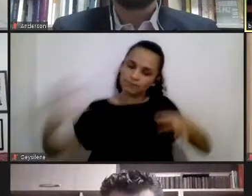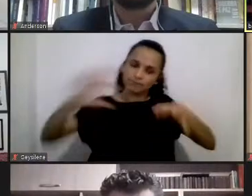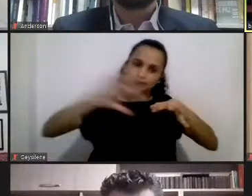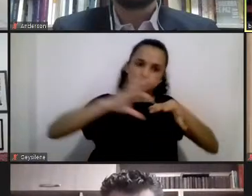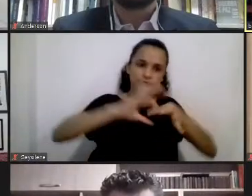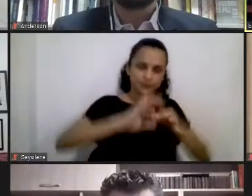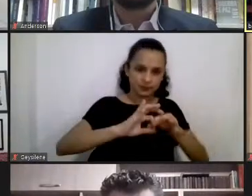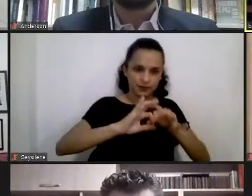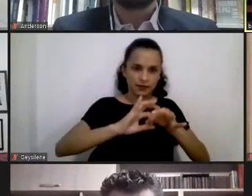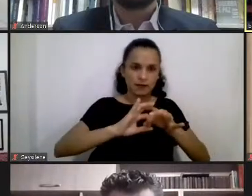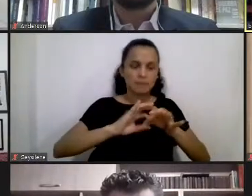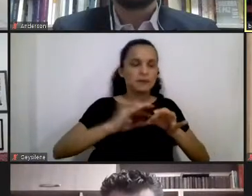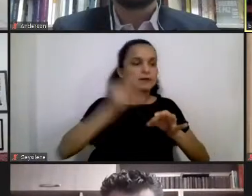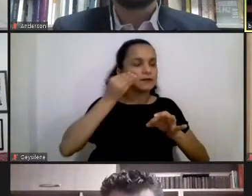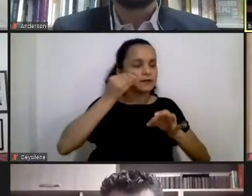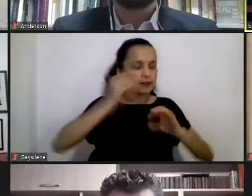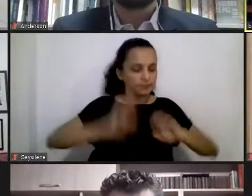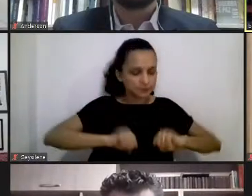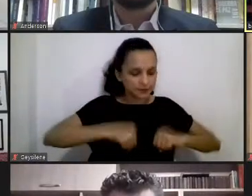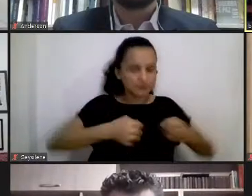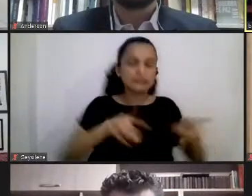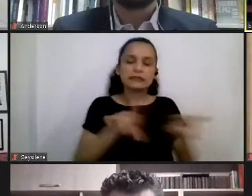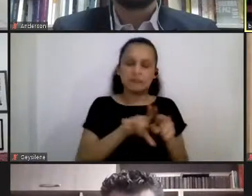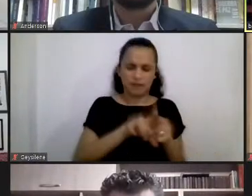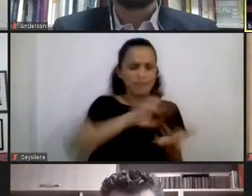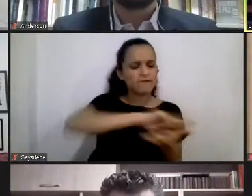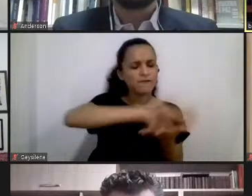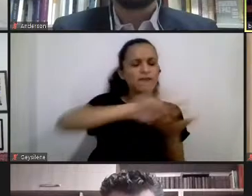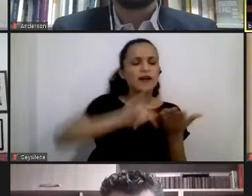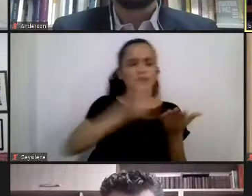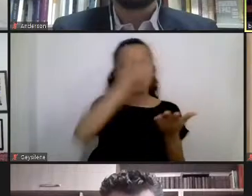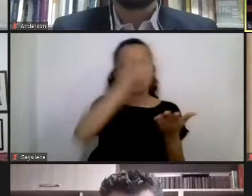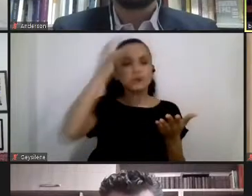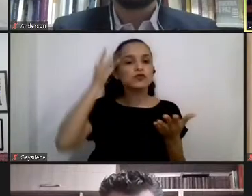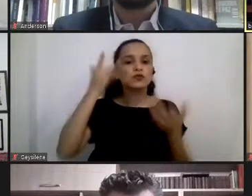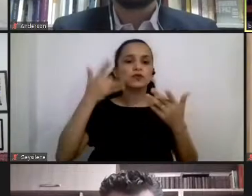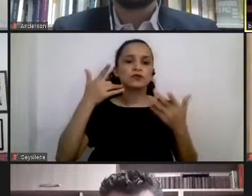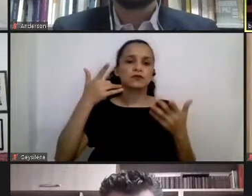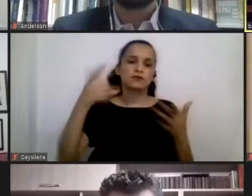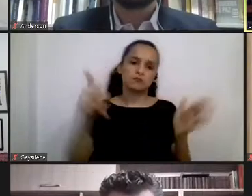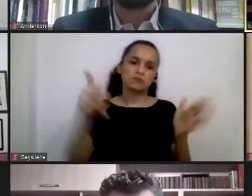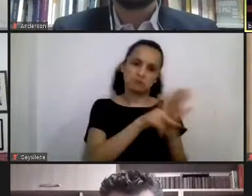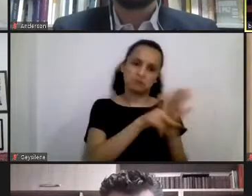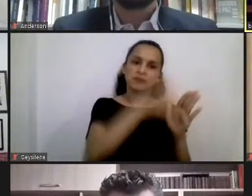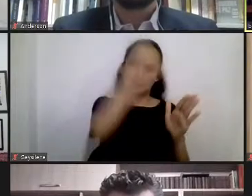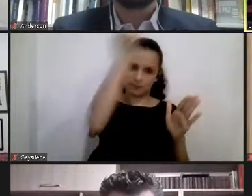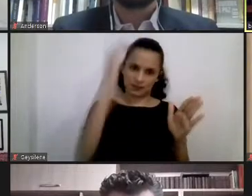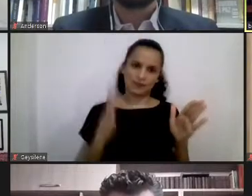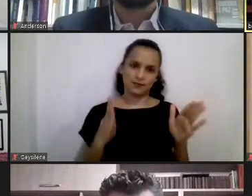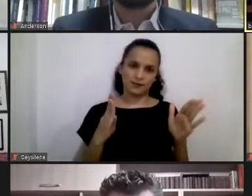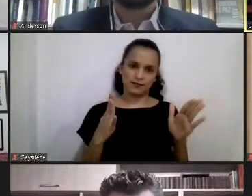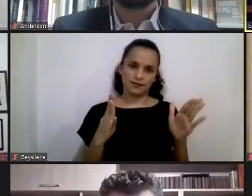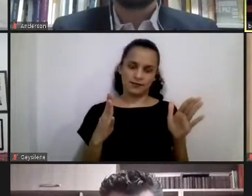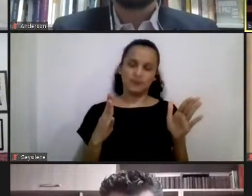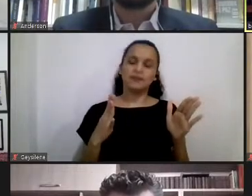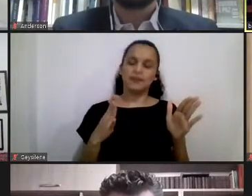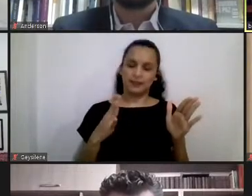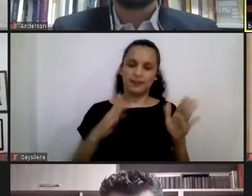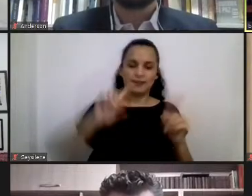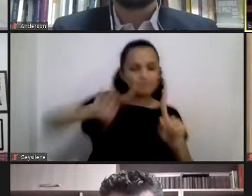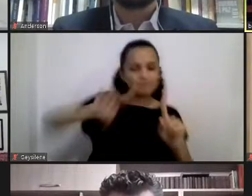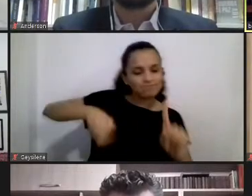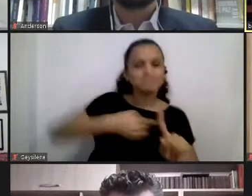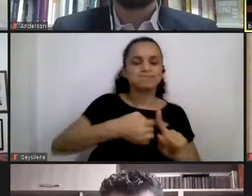incluindo uma série de linguistas brasileiros que, mais adiante, fizeram contribuições